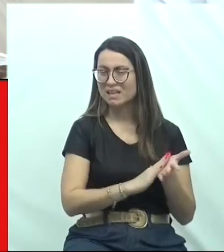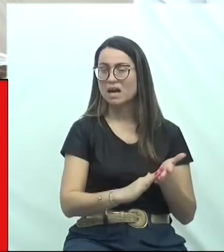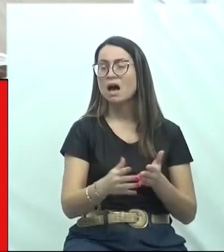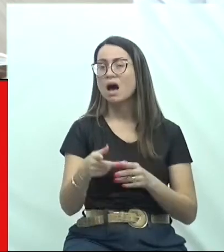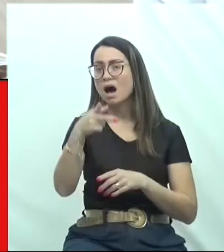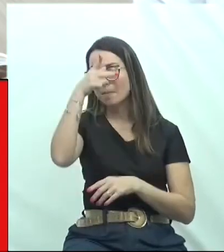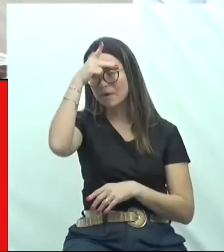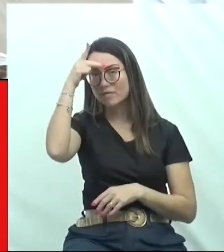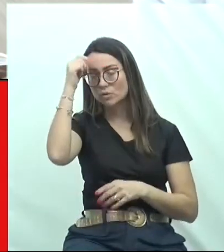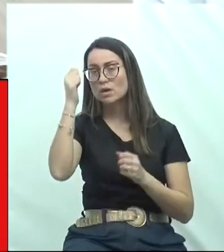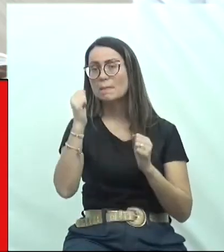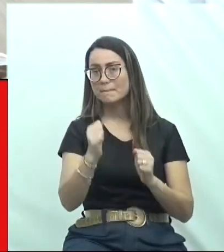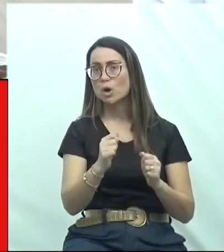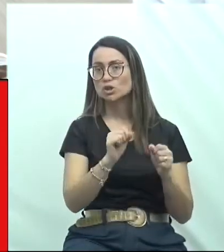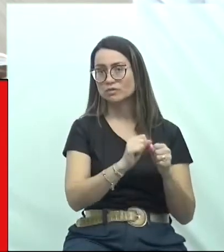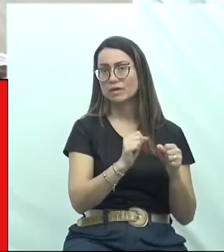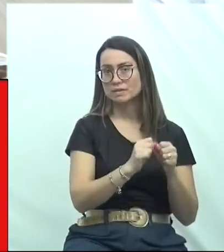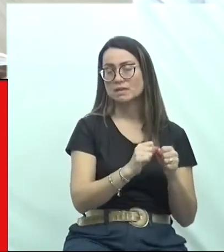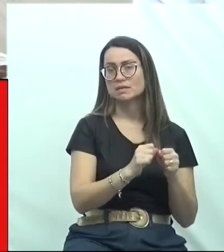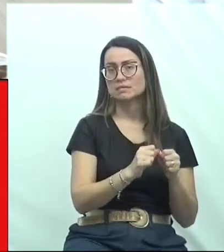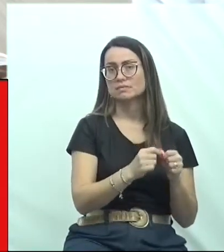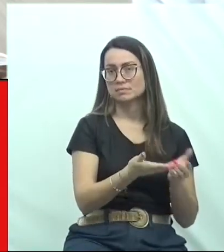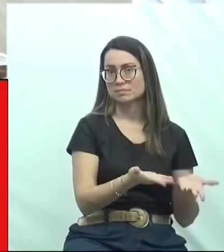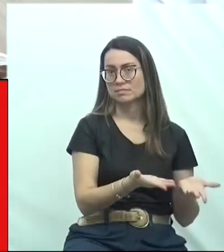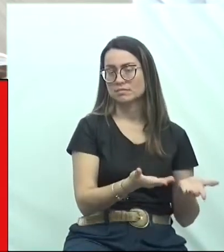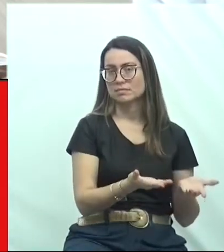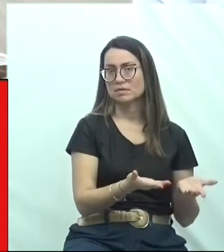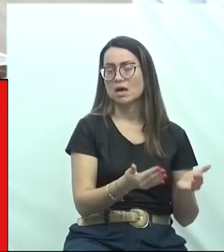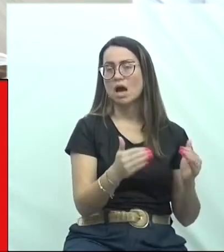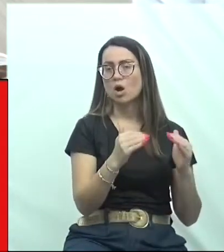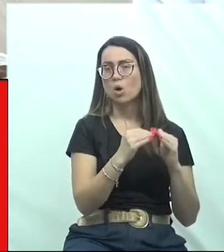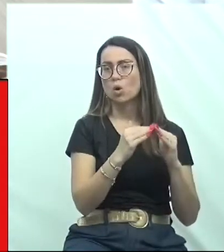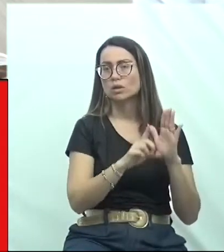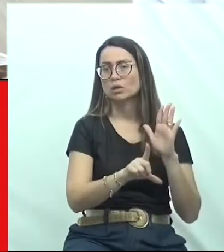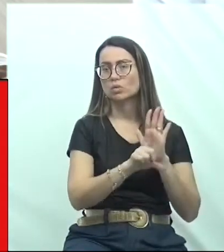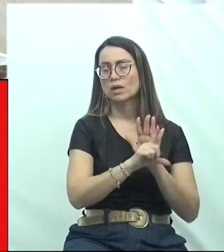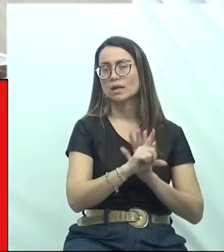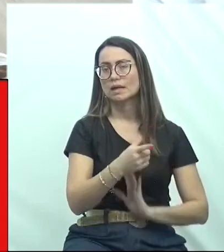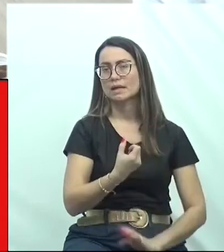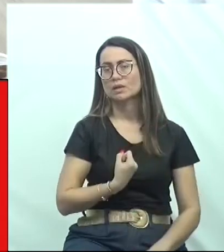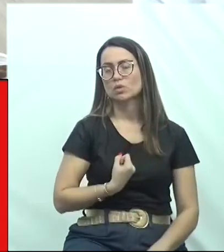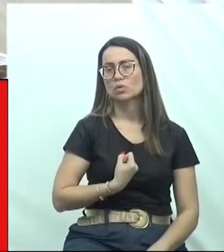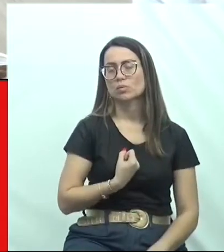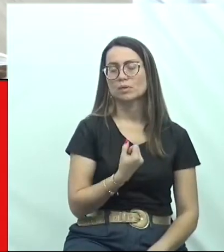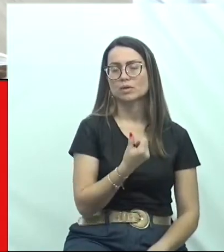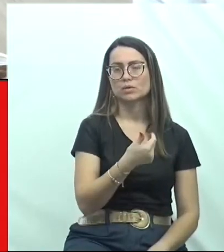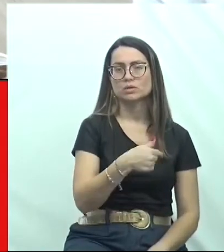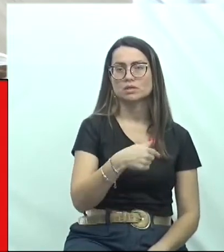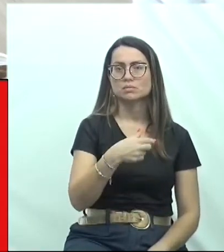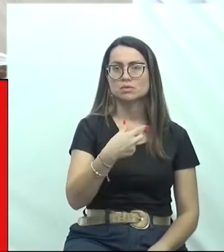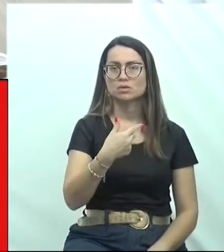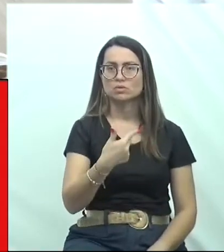realizar as intervenções necessárias conforme a lei municipal número